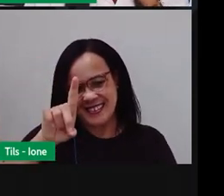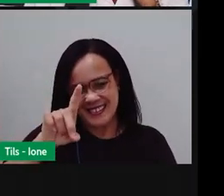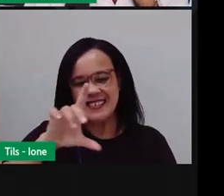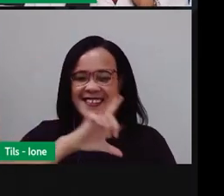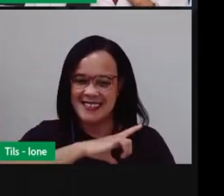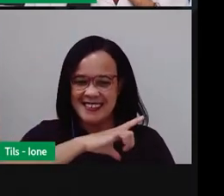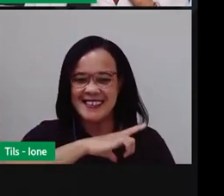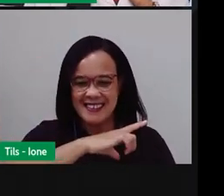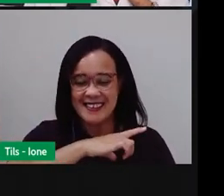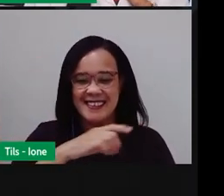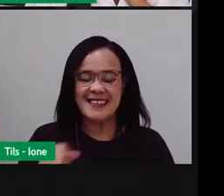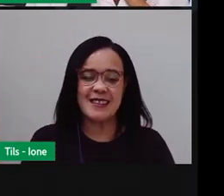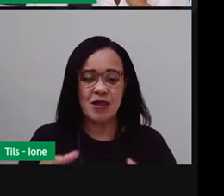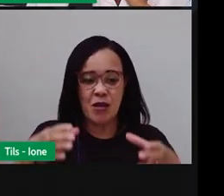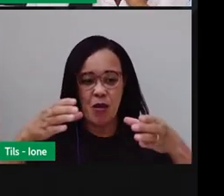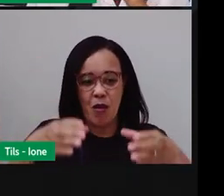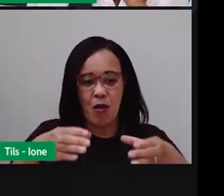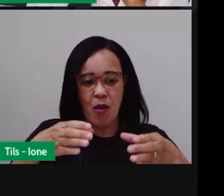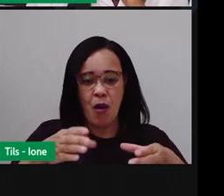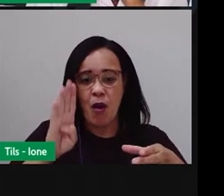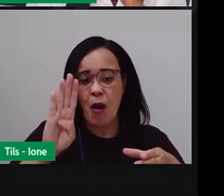Ó, bolo